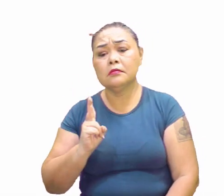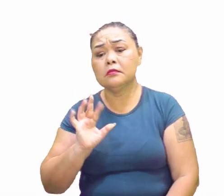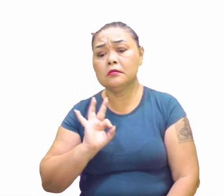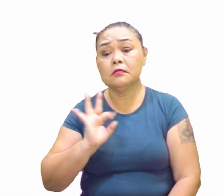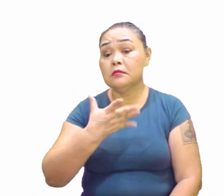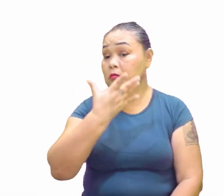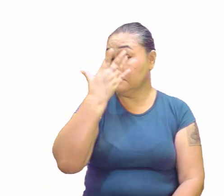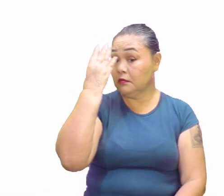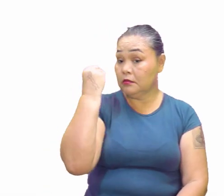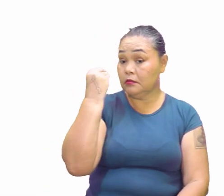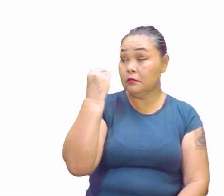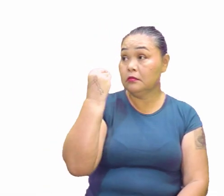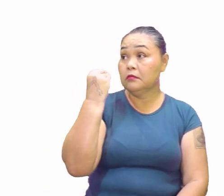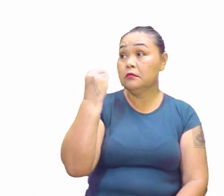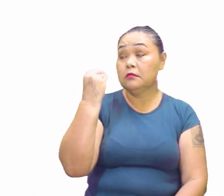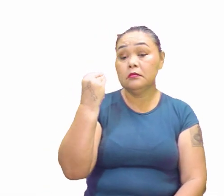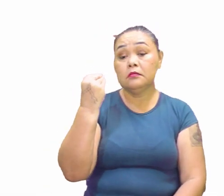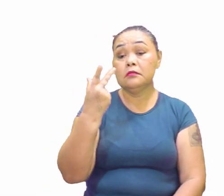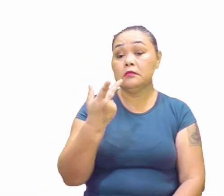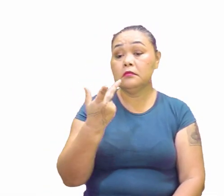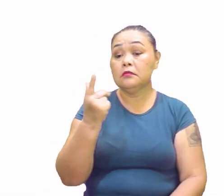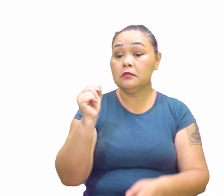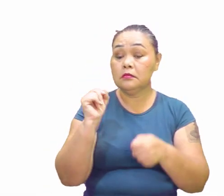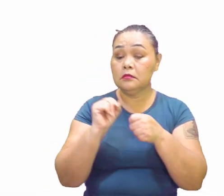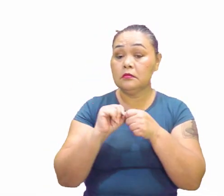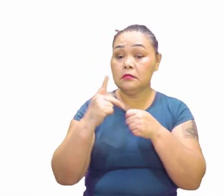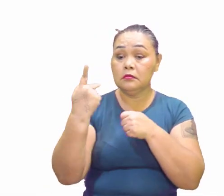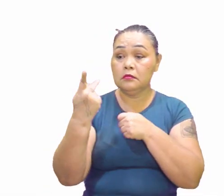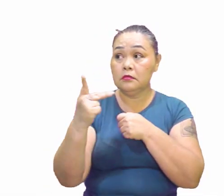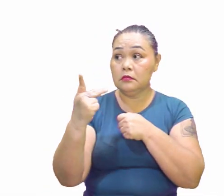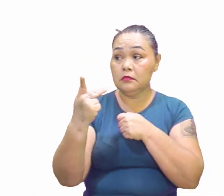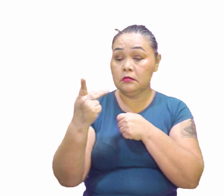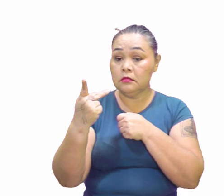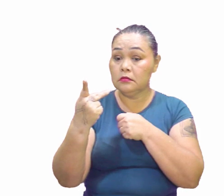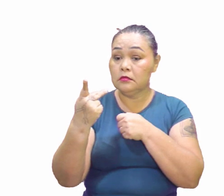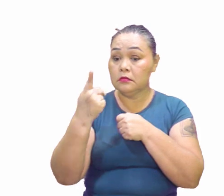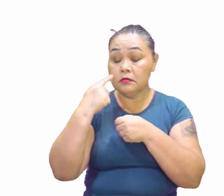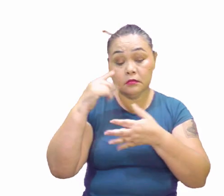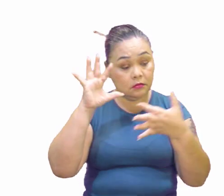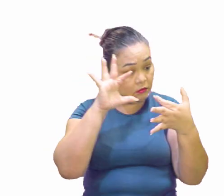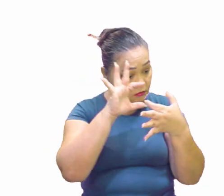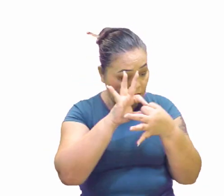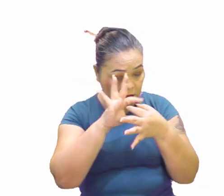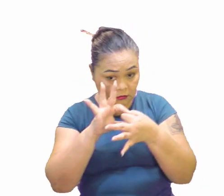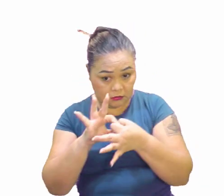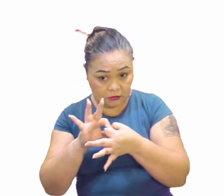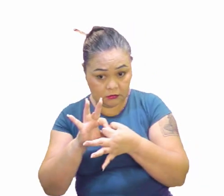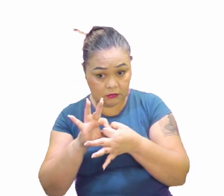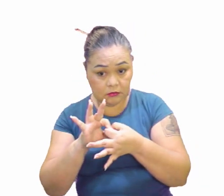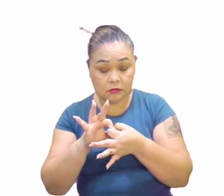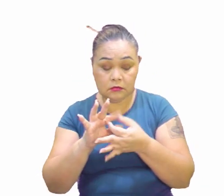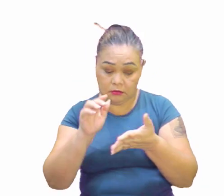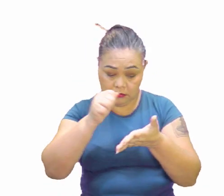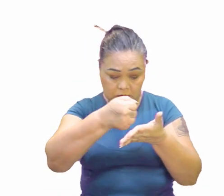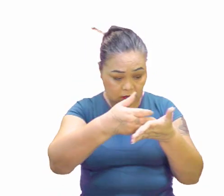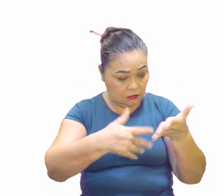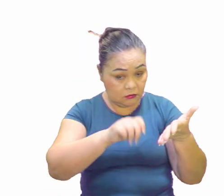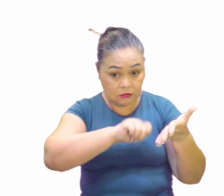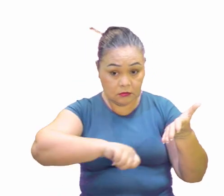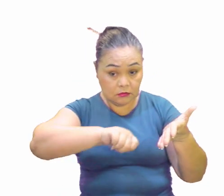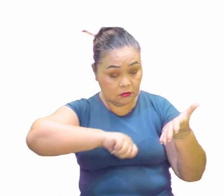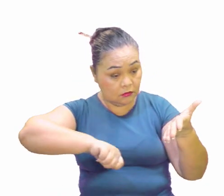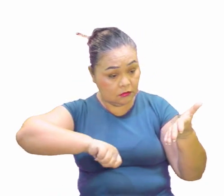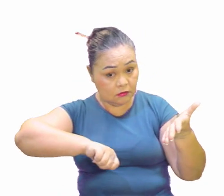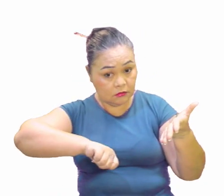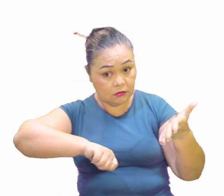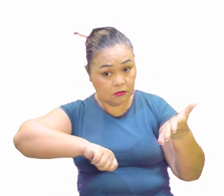não esquecendo, né, de fazer a sua contextualização na hora do desenvolvimento. Você vai